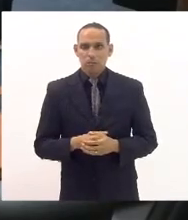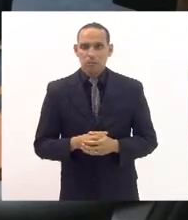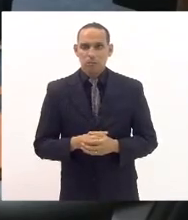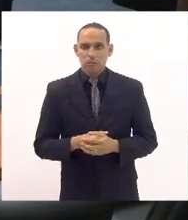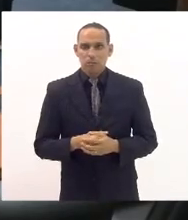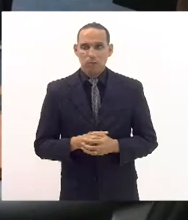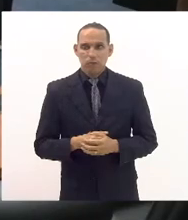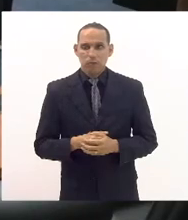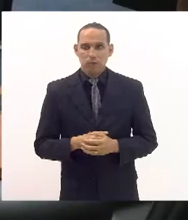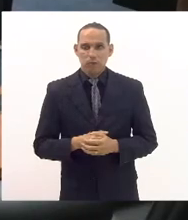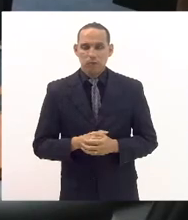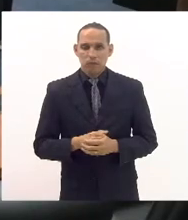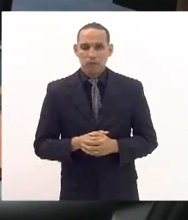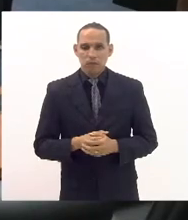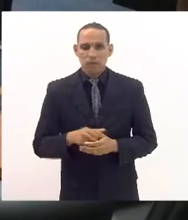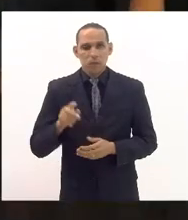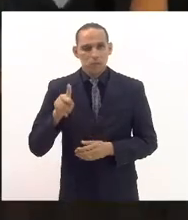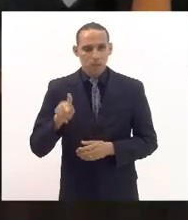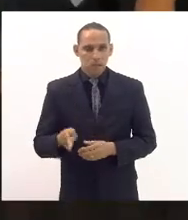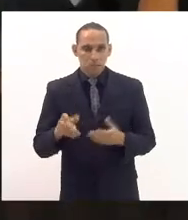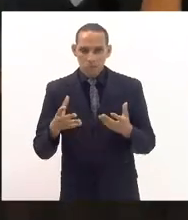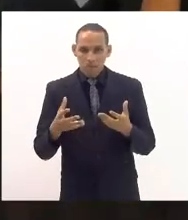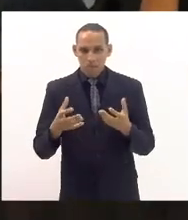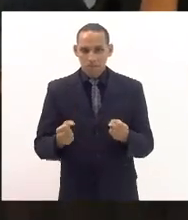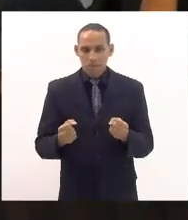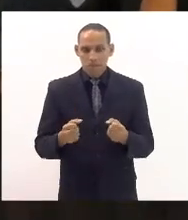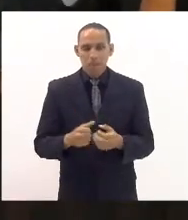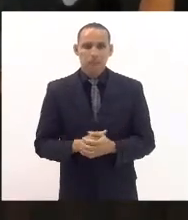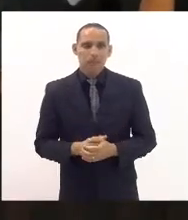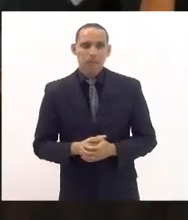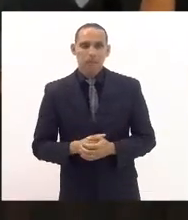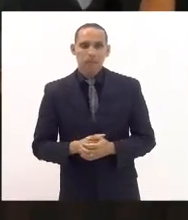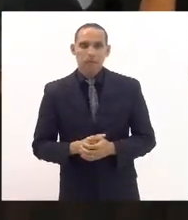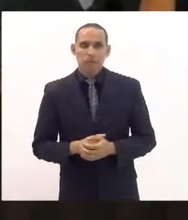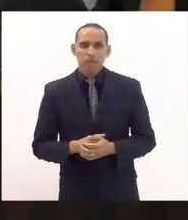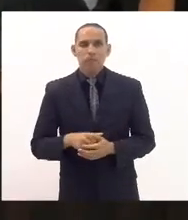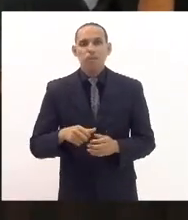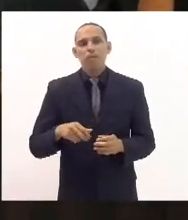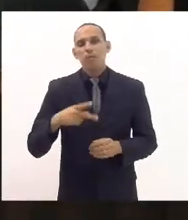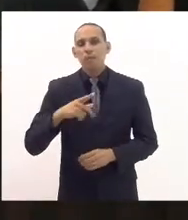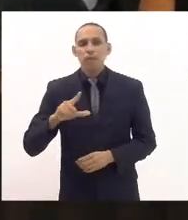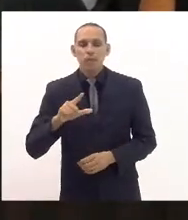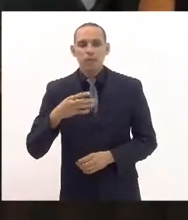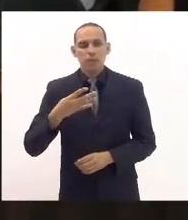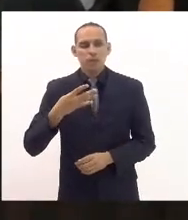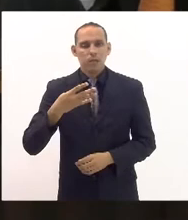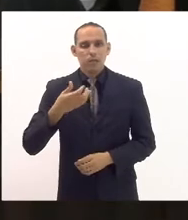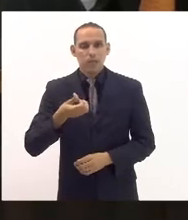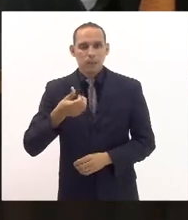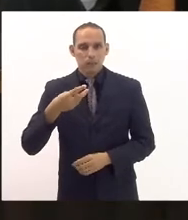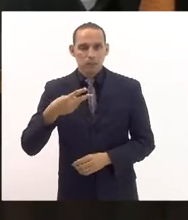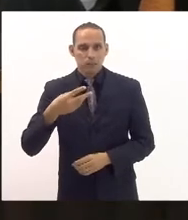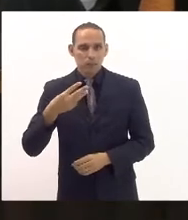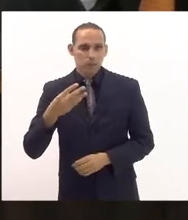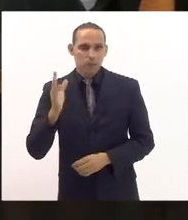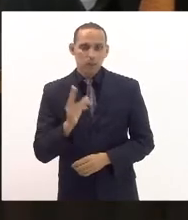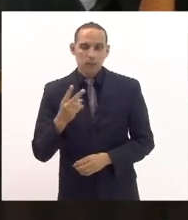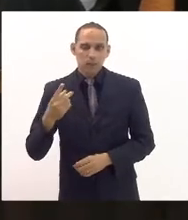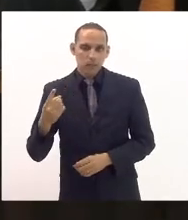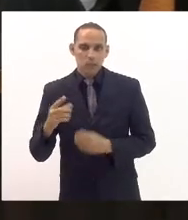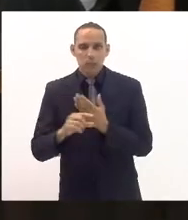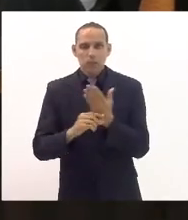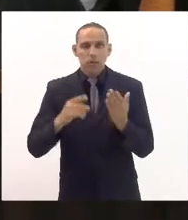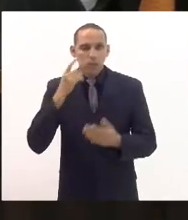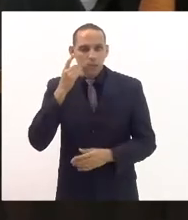a presidência de Félix de vossa excelência' projeto de lei 4646 2 3 2 1 de